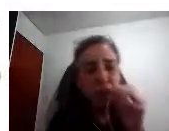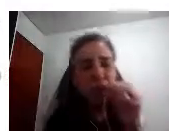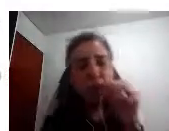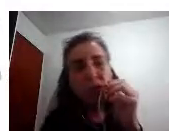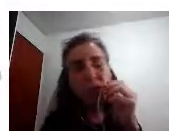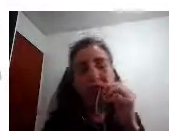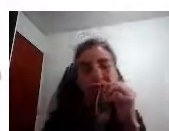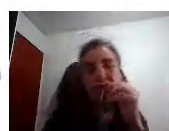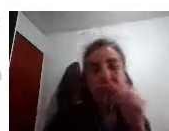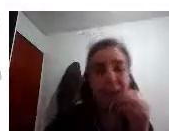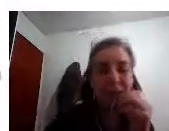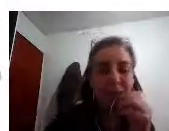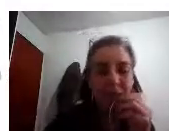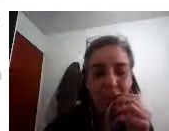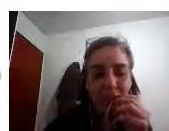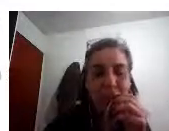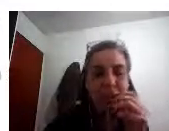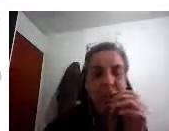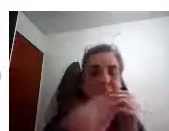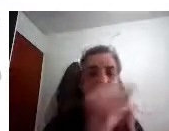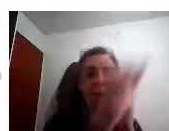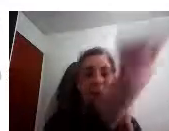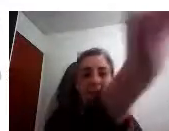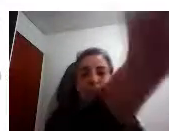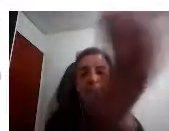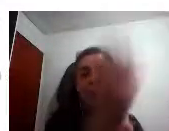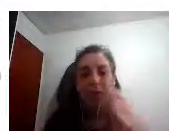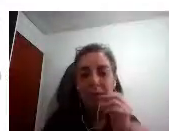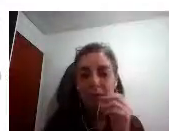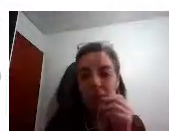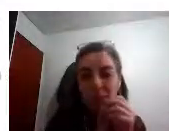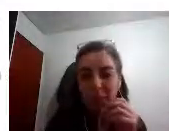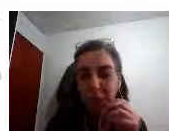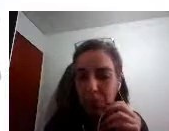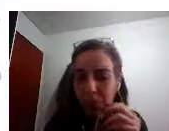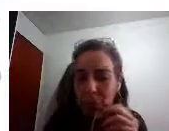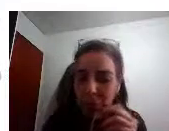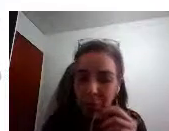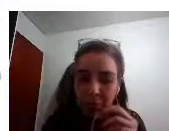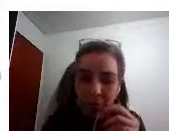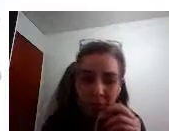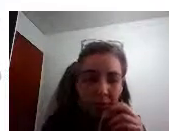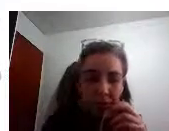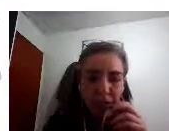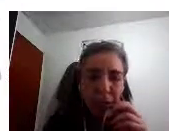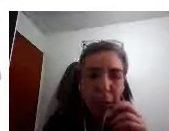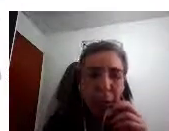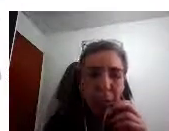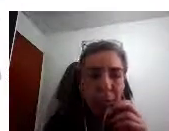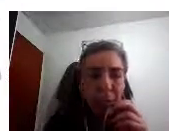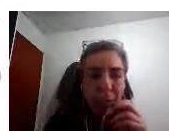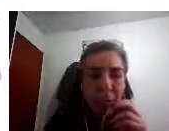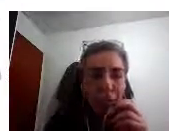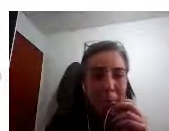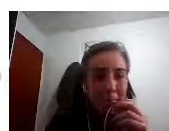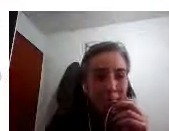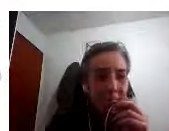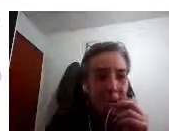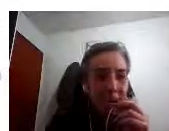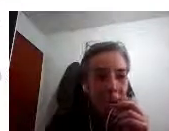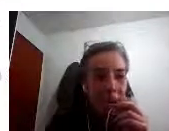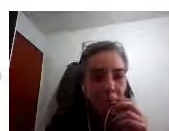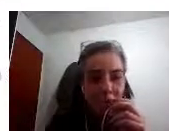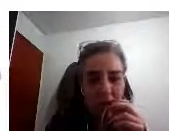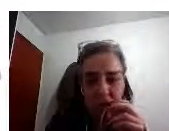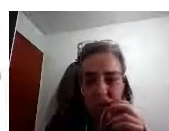todo mundo ficou trancado dentro de casa, né? Mas o sentimento da professora é que vocês estejam bem, né? E